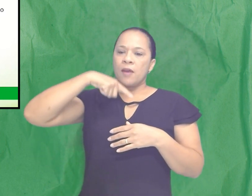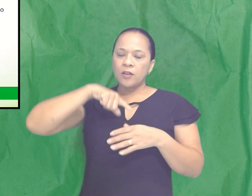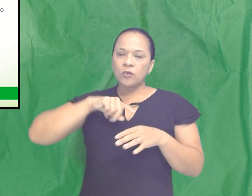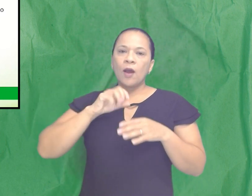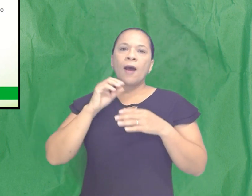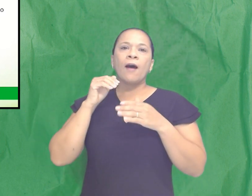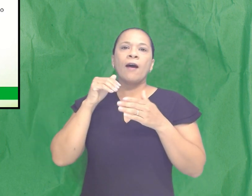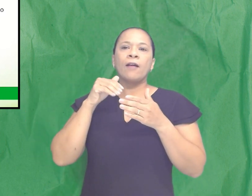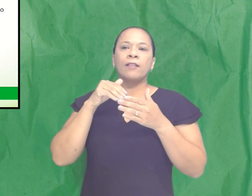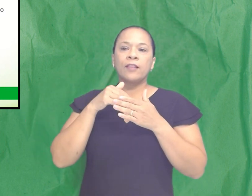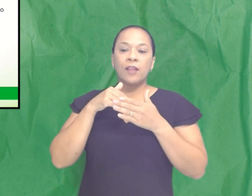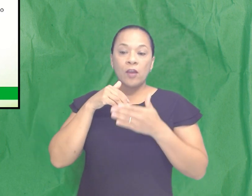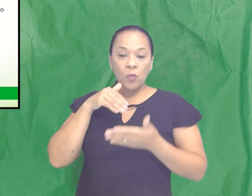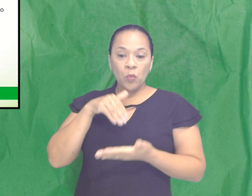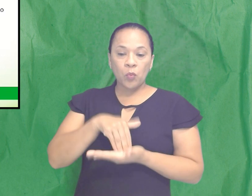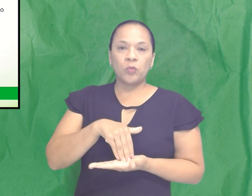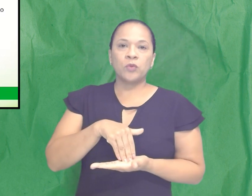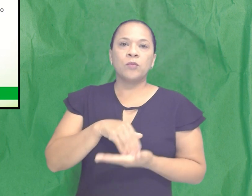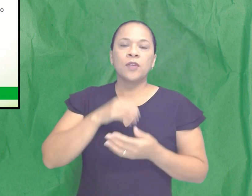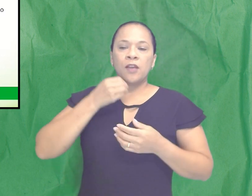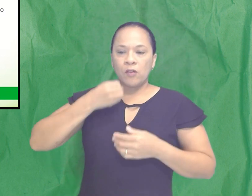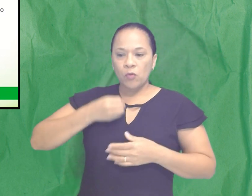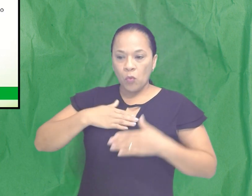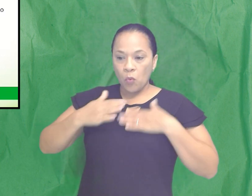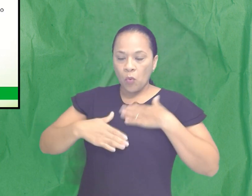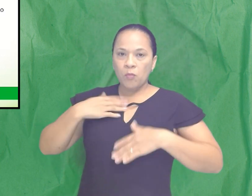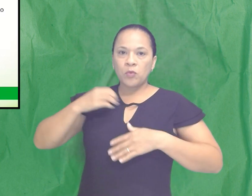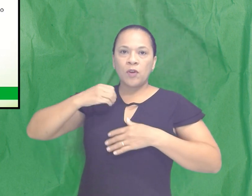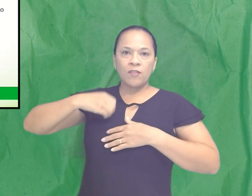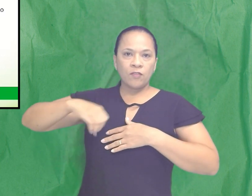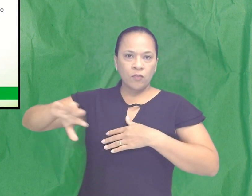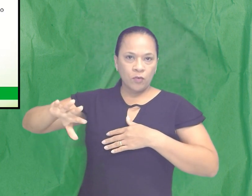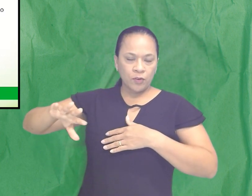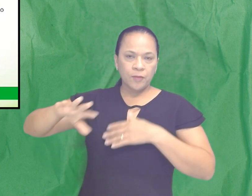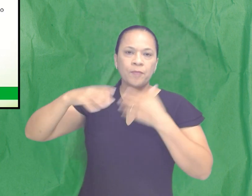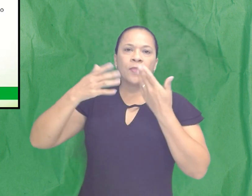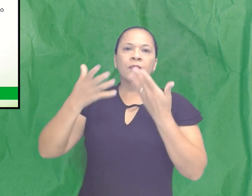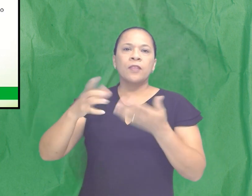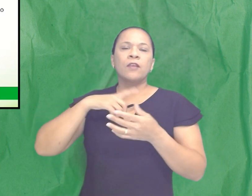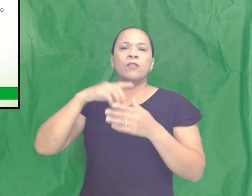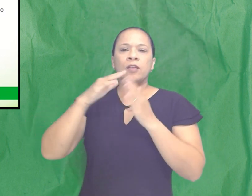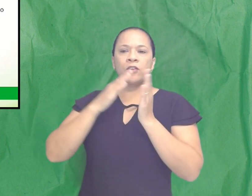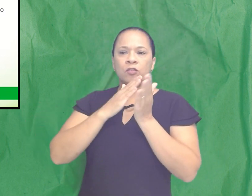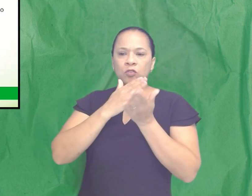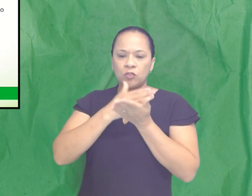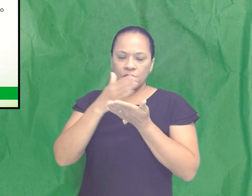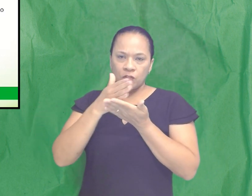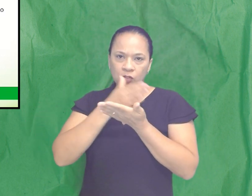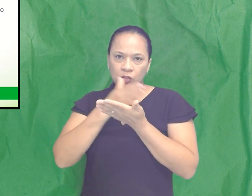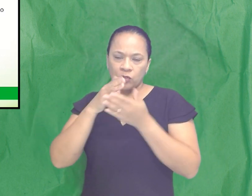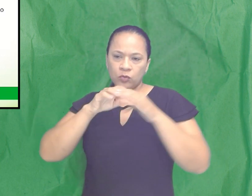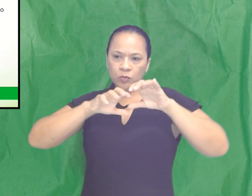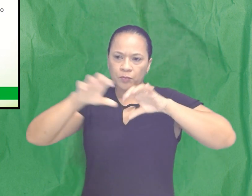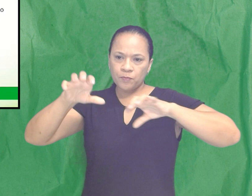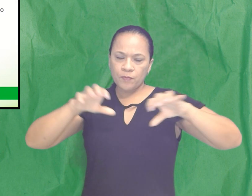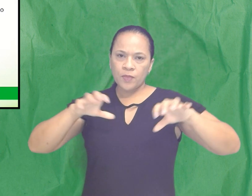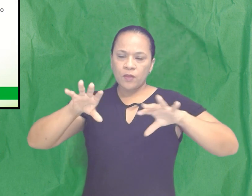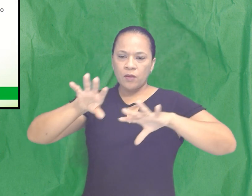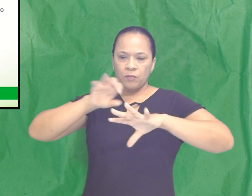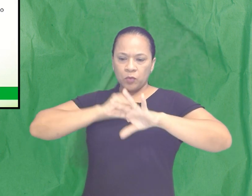a eliminação. A farmacocinética, ela pode ser dividida didaticamente em